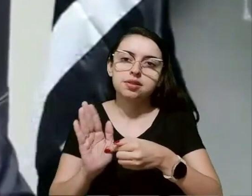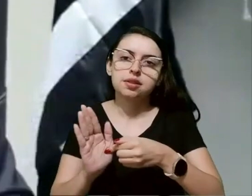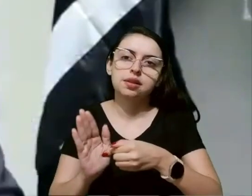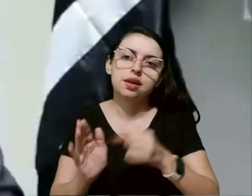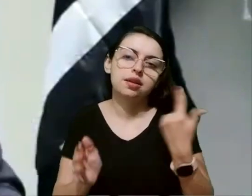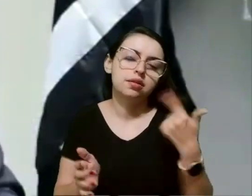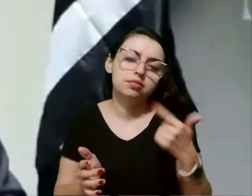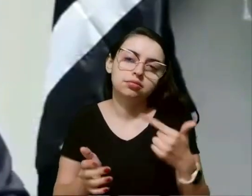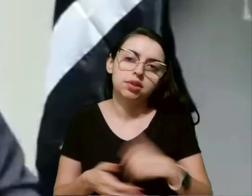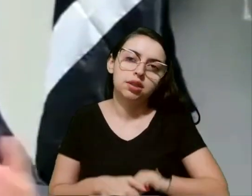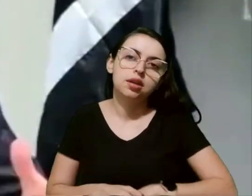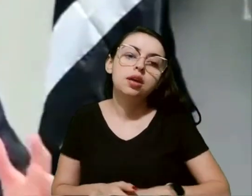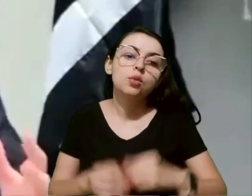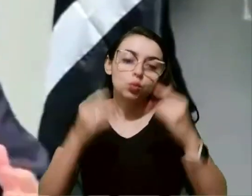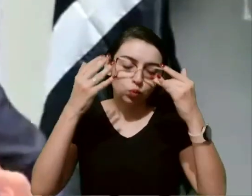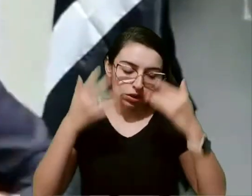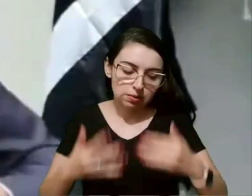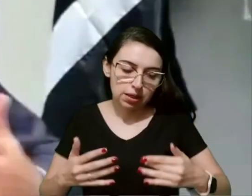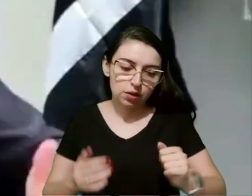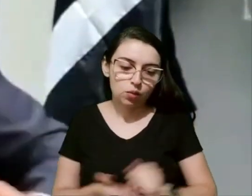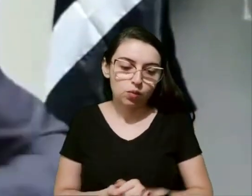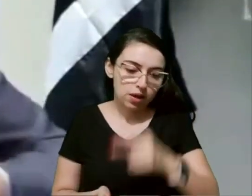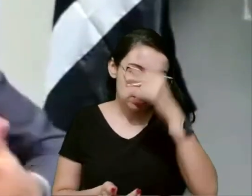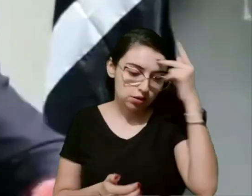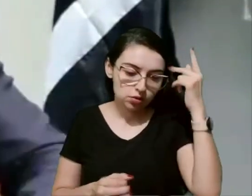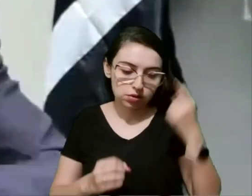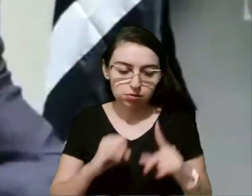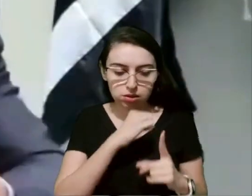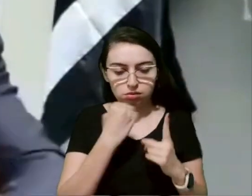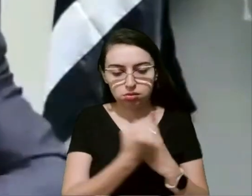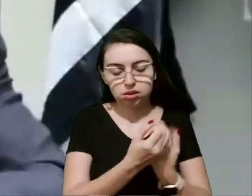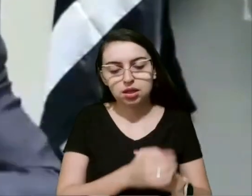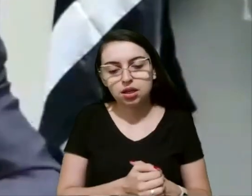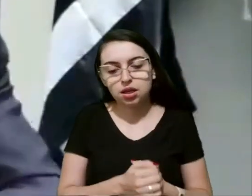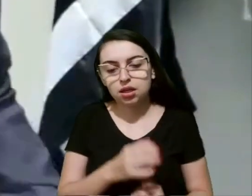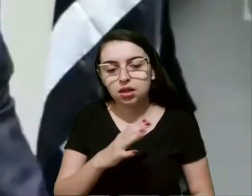explico. Na verdade, a sociedade ela vai criando